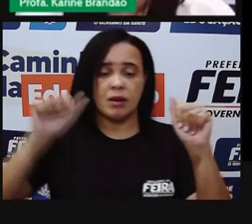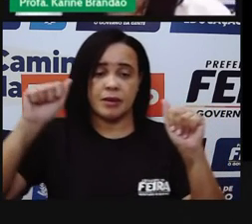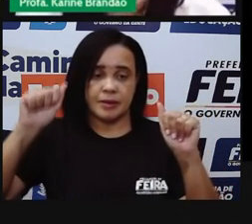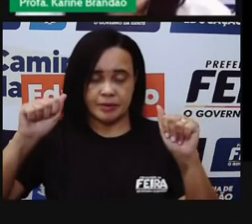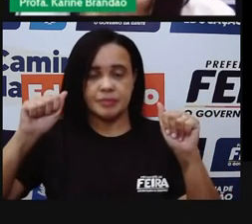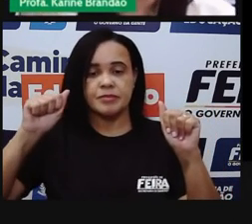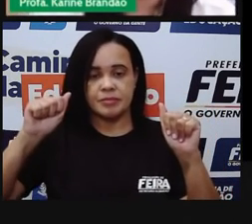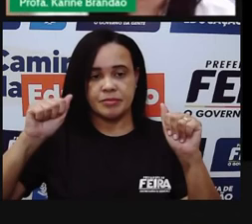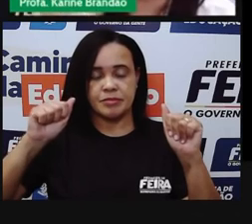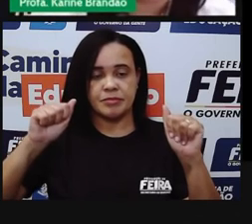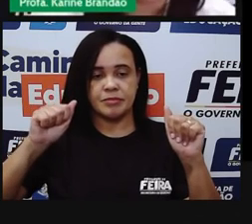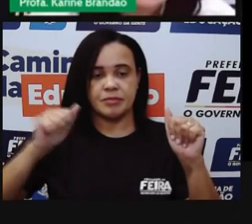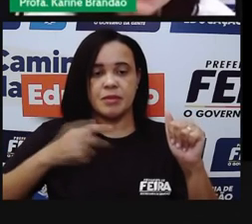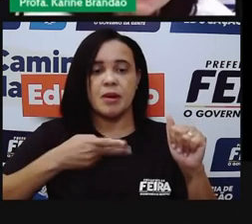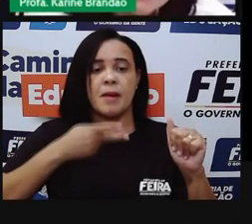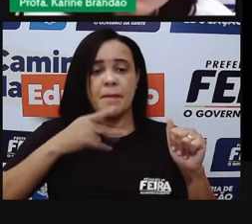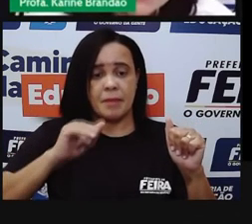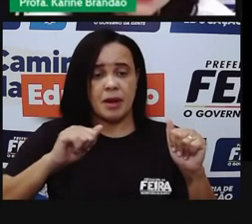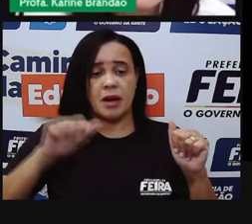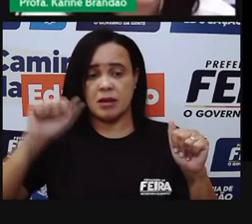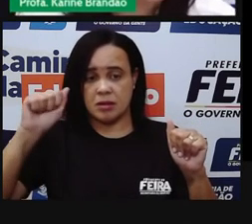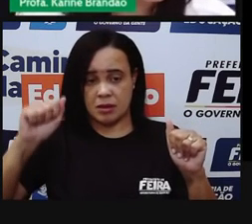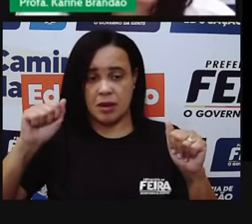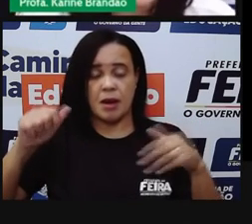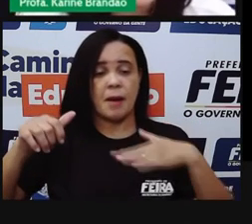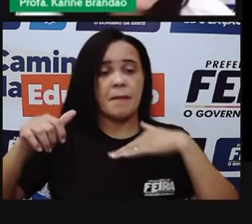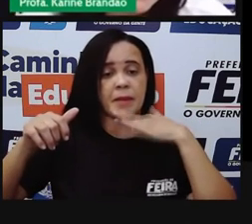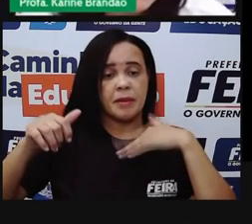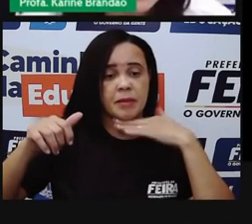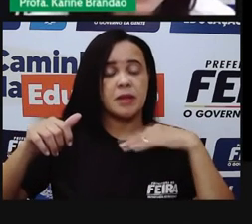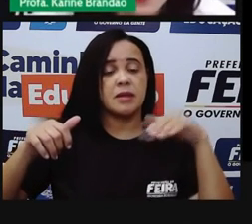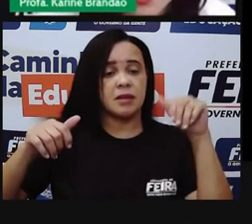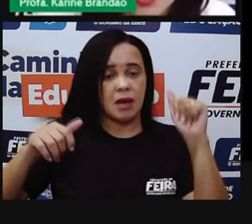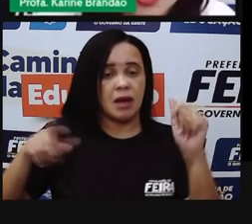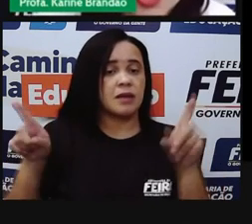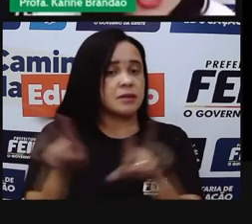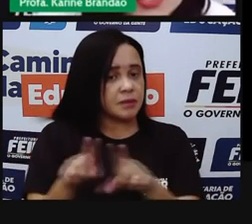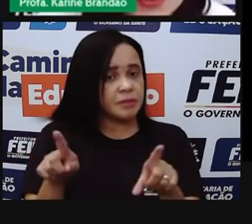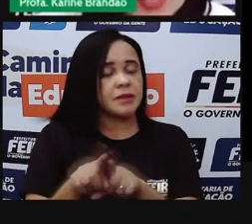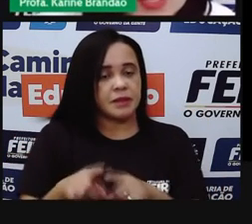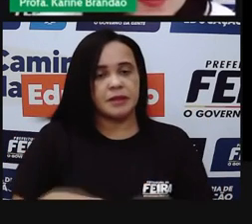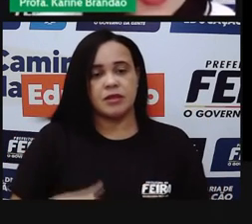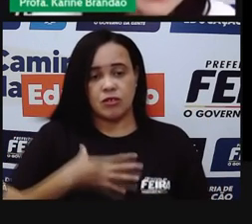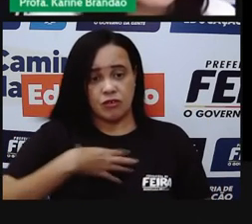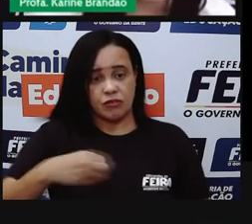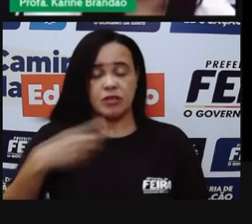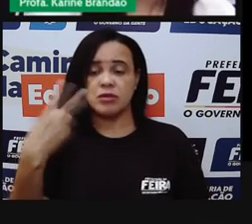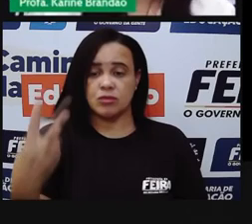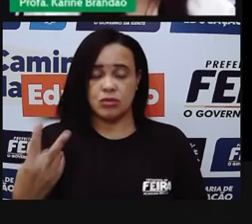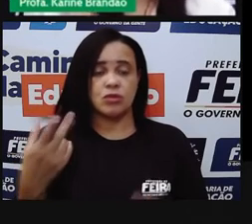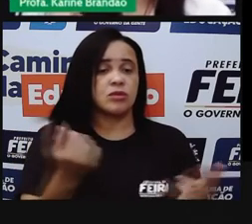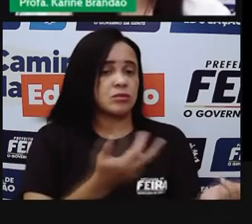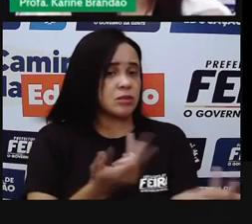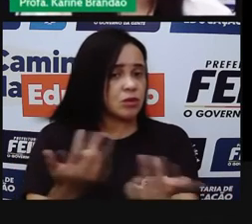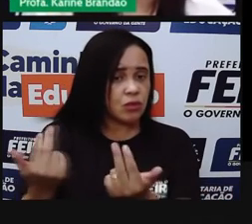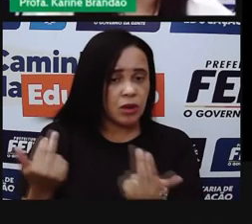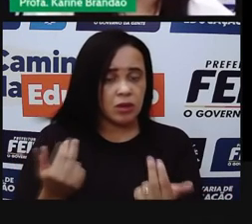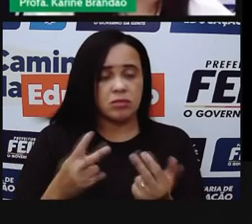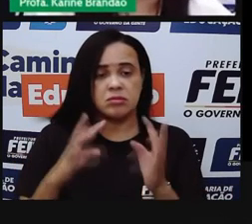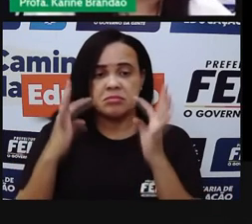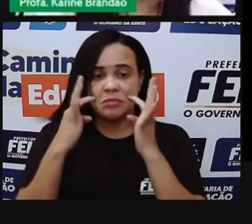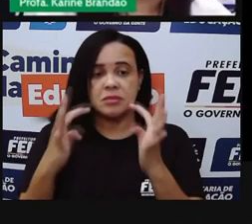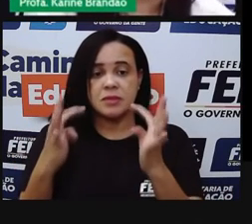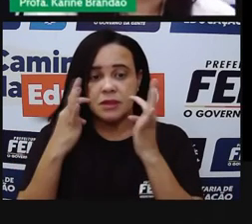A do pai e um A da mãe. O mesmo vai acontecer para os outros dois filhos. Então, o que, que a gente começa a